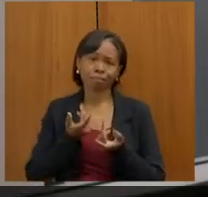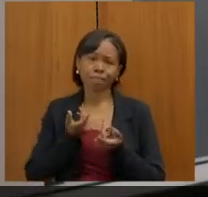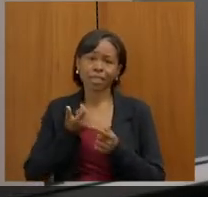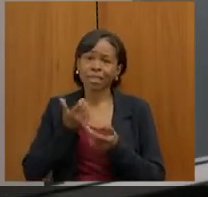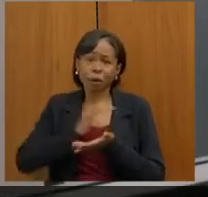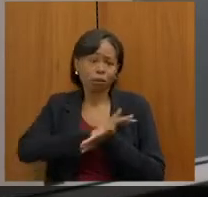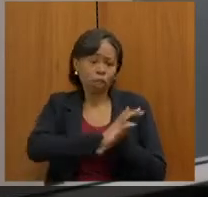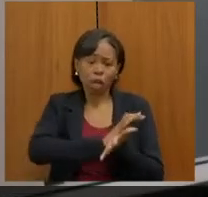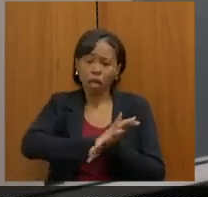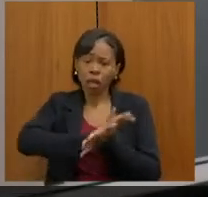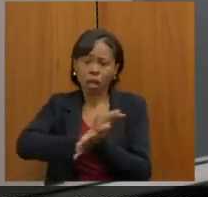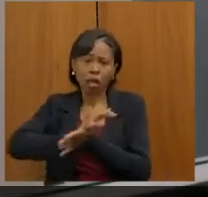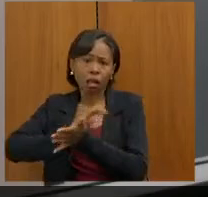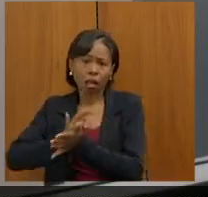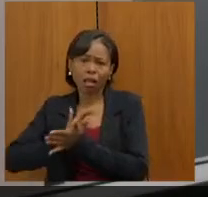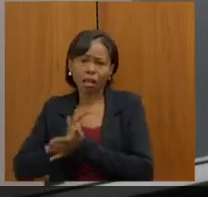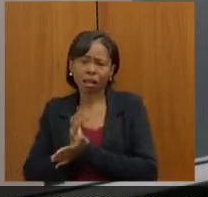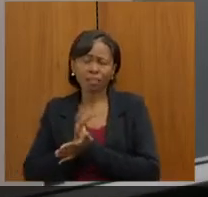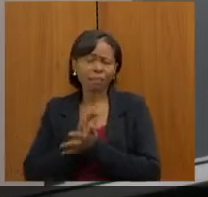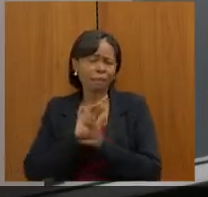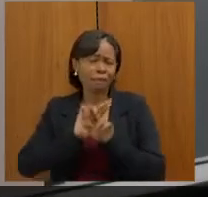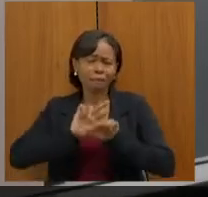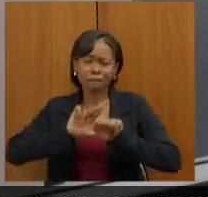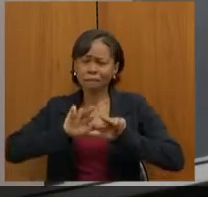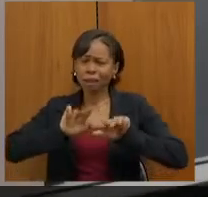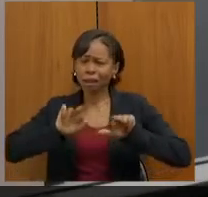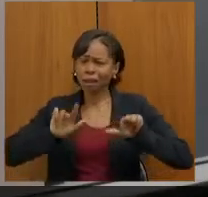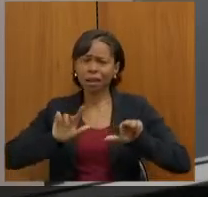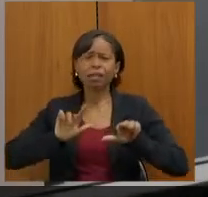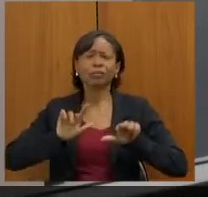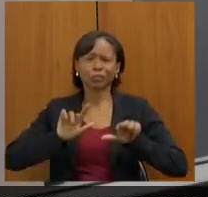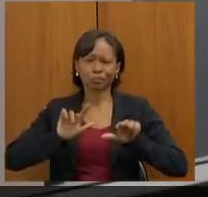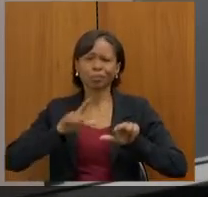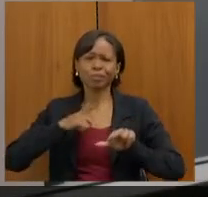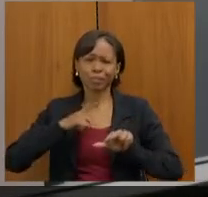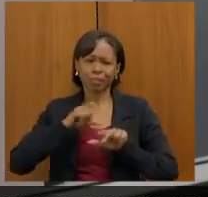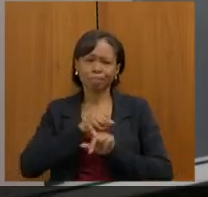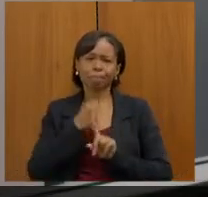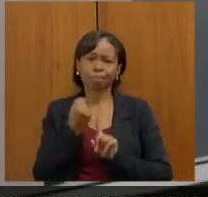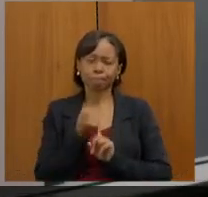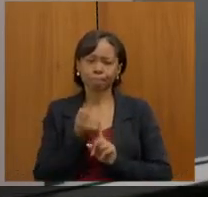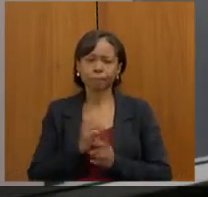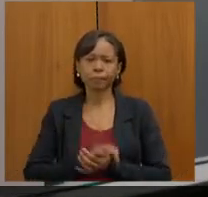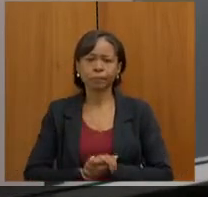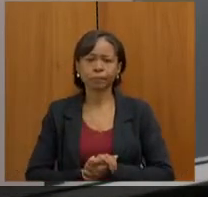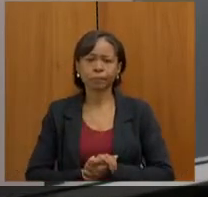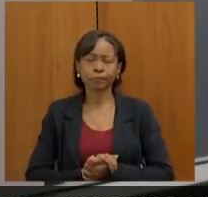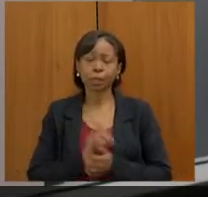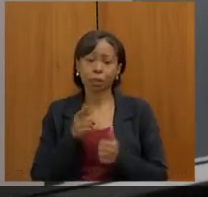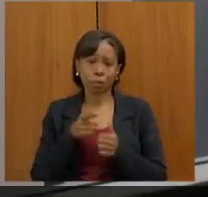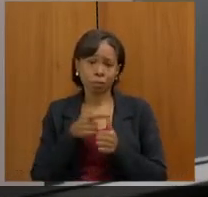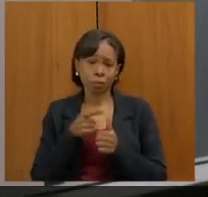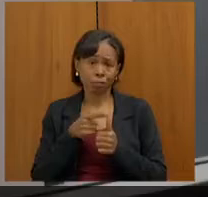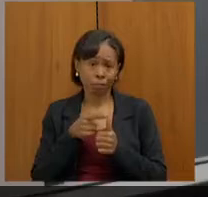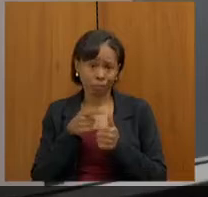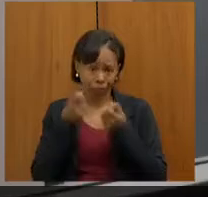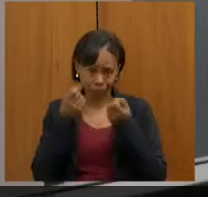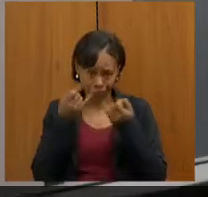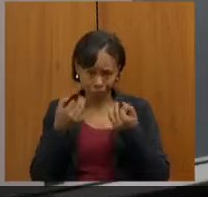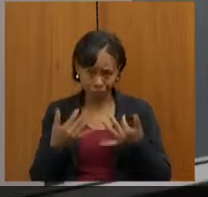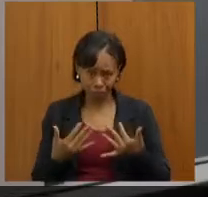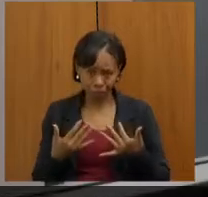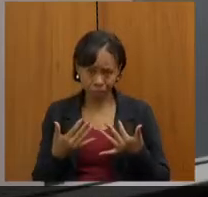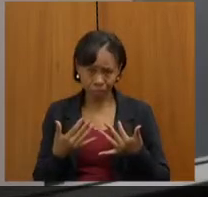de diversas formas que ele apresenta na nossa sociedade queria pontuar primeiro histórico